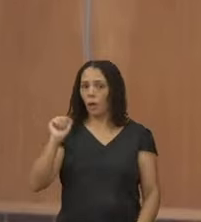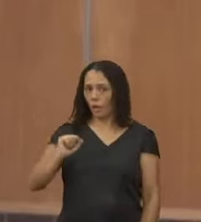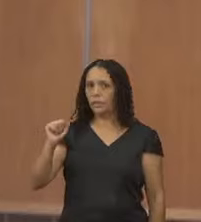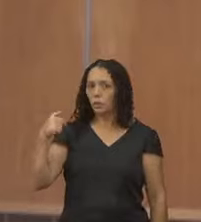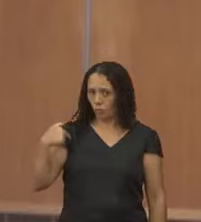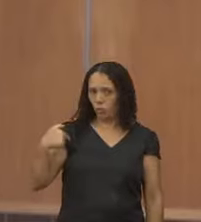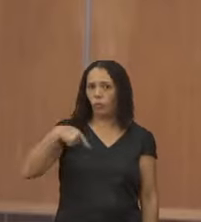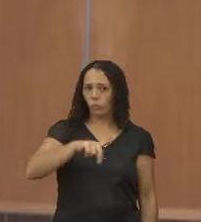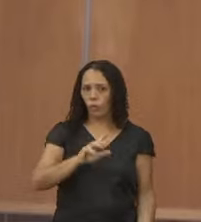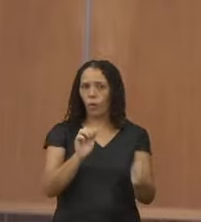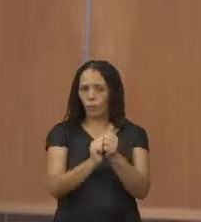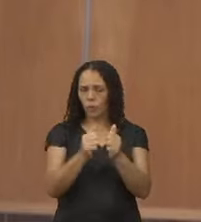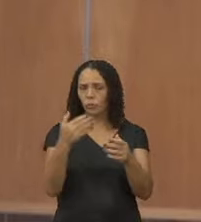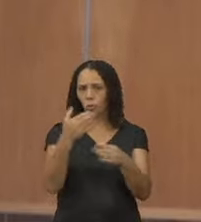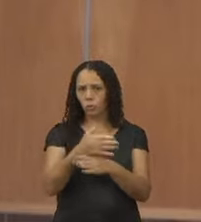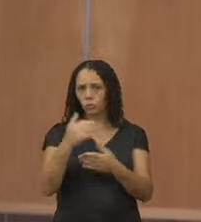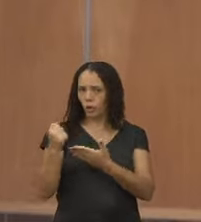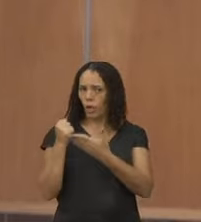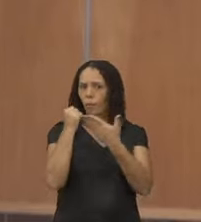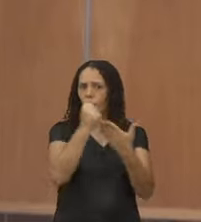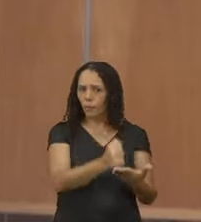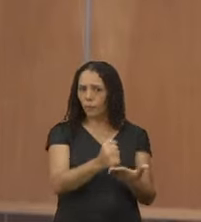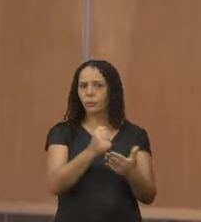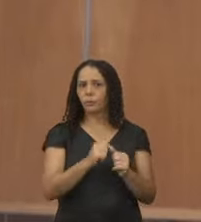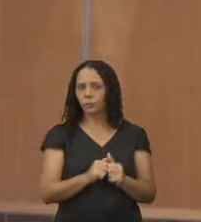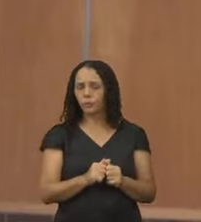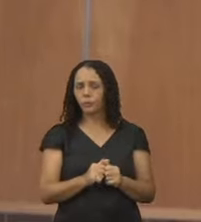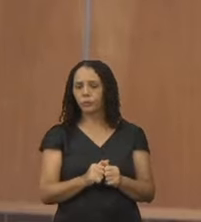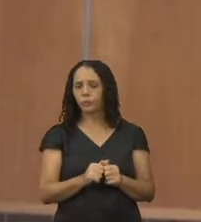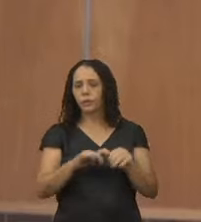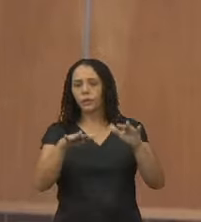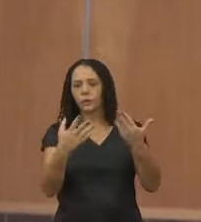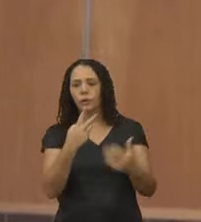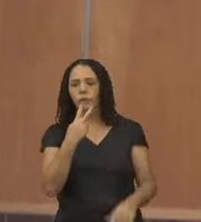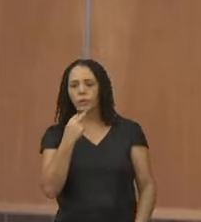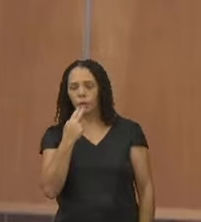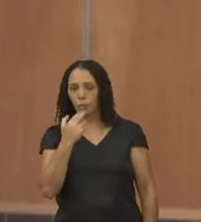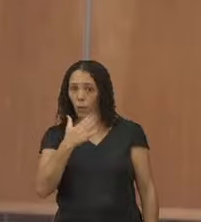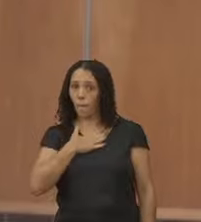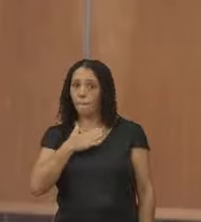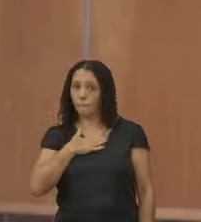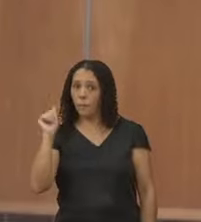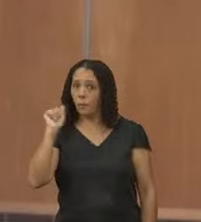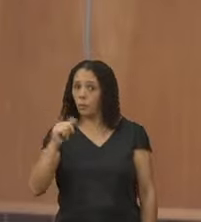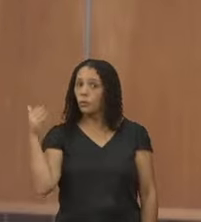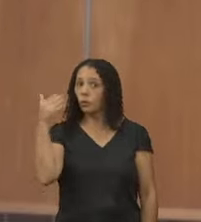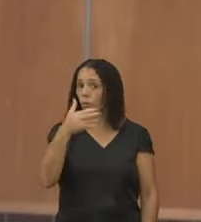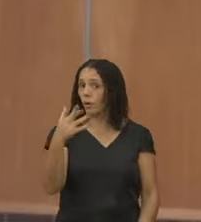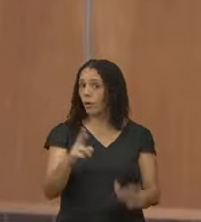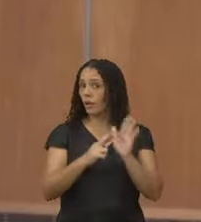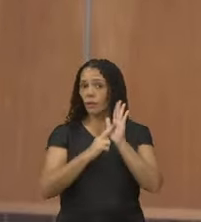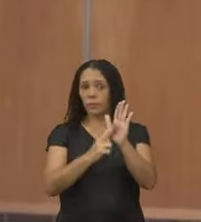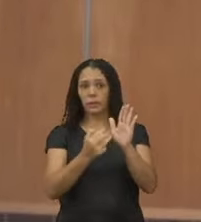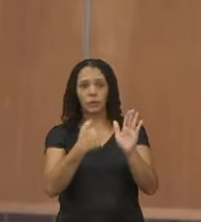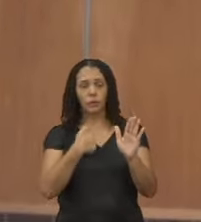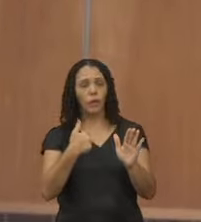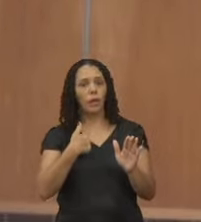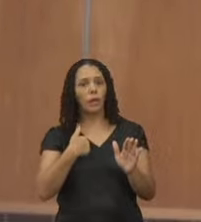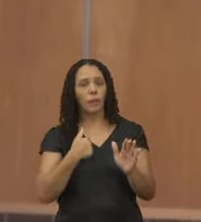reunião, participou com vocês lá, deu um apoio, deu um suporte para vocês. Então, Valmir, meu assessor estava lá, significa que eu estava lá também, só não saí na sua